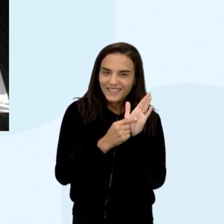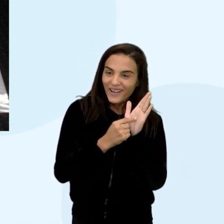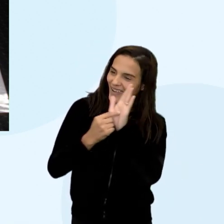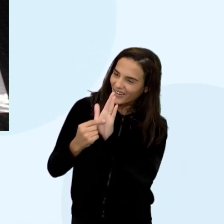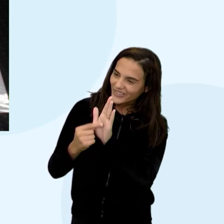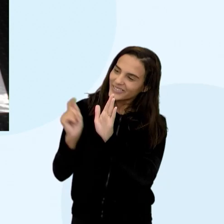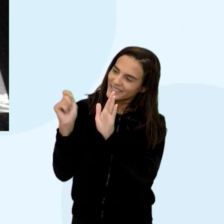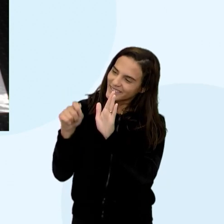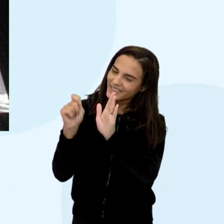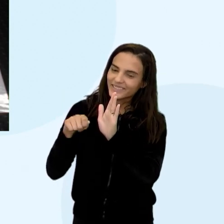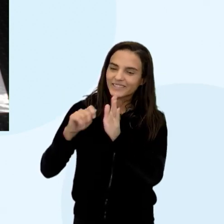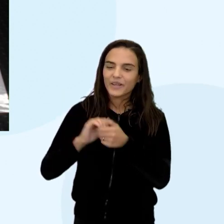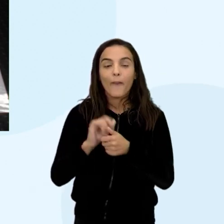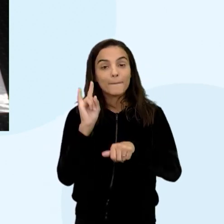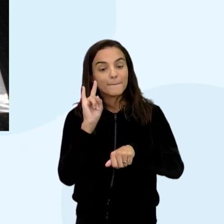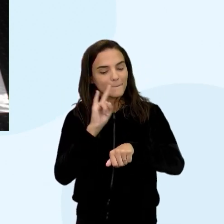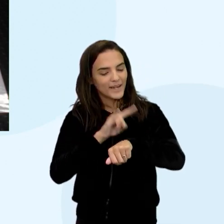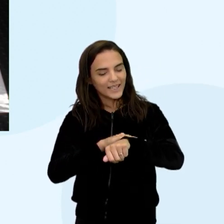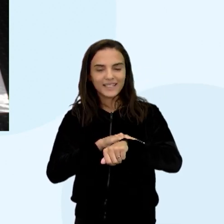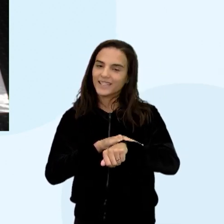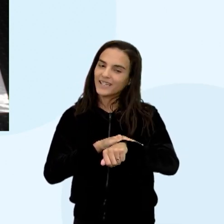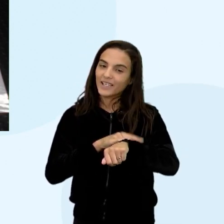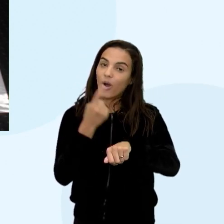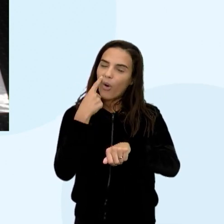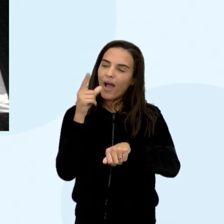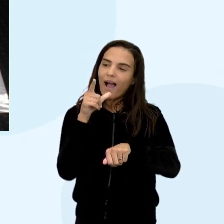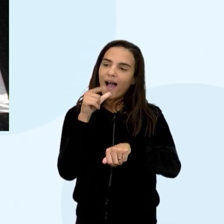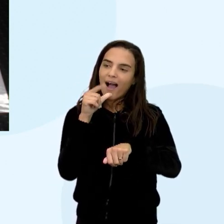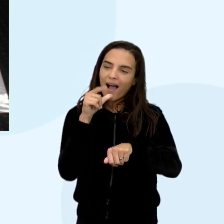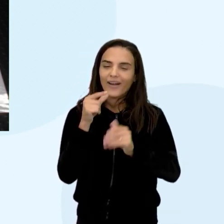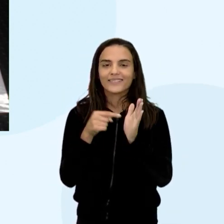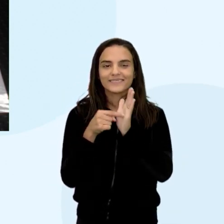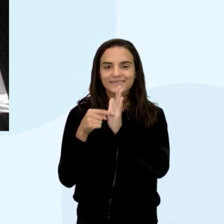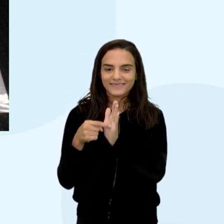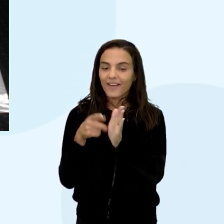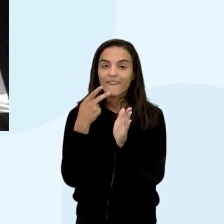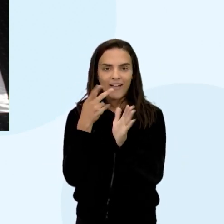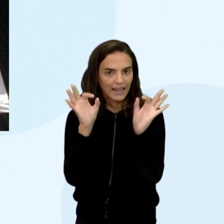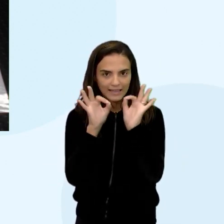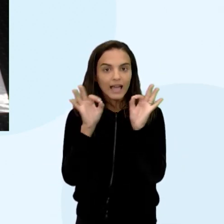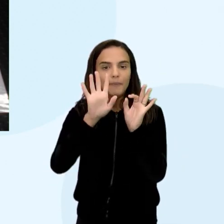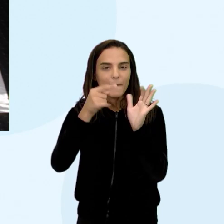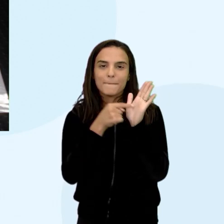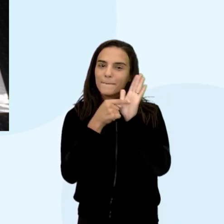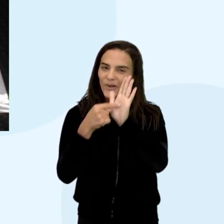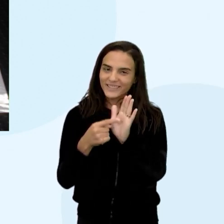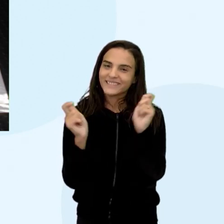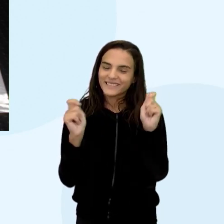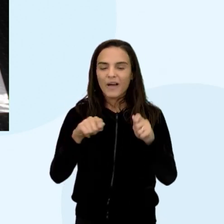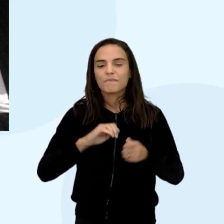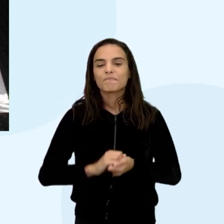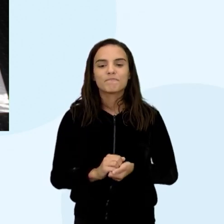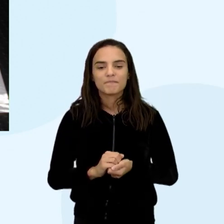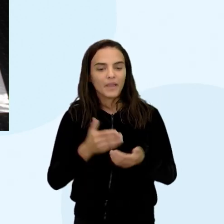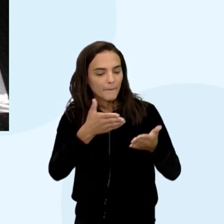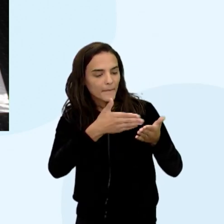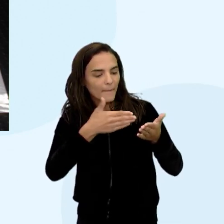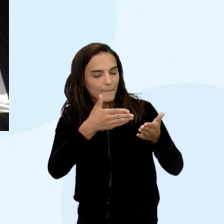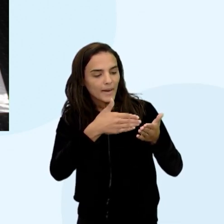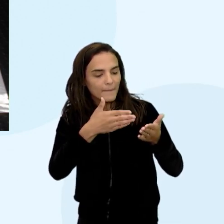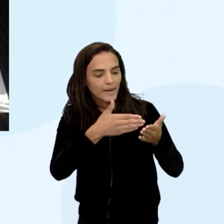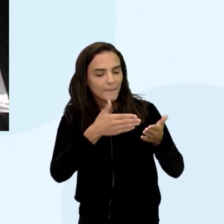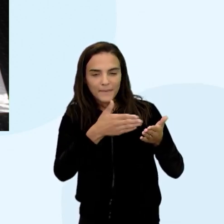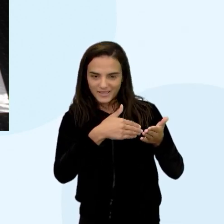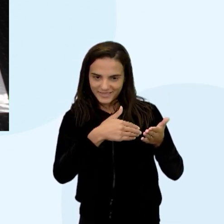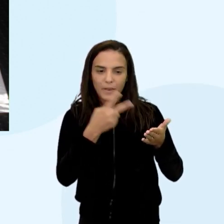mostra. Banheiro, água, entendeu? Ele não fala, mas ele mostra. Abre a pasta,